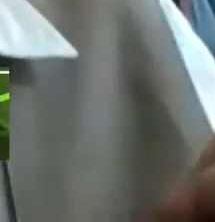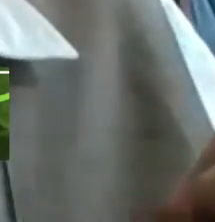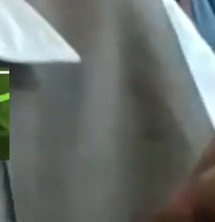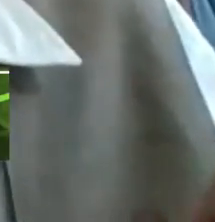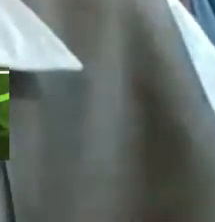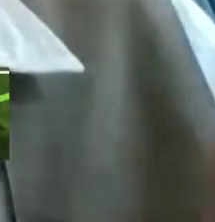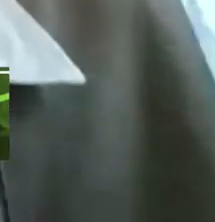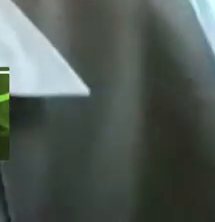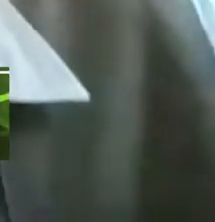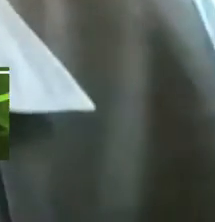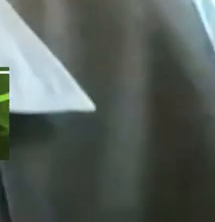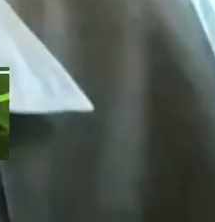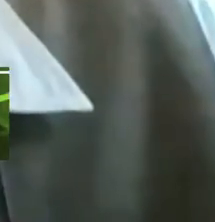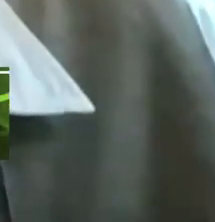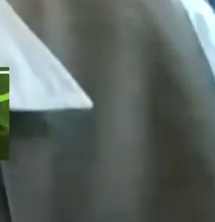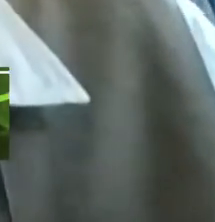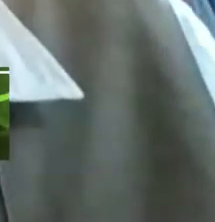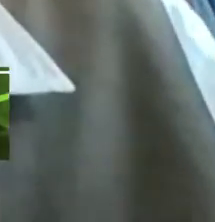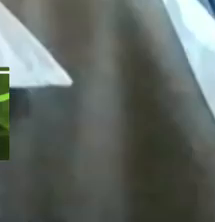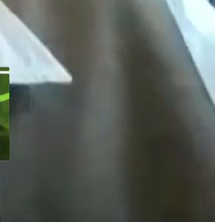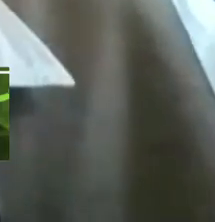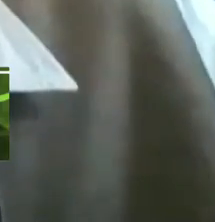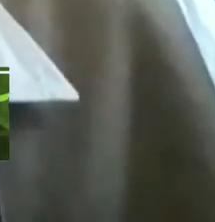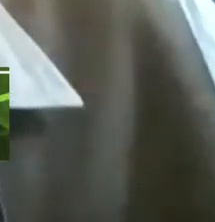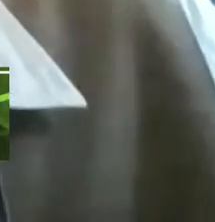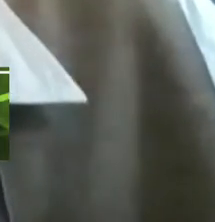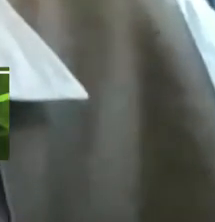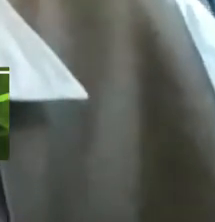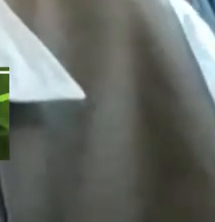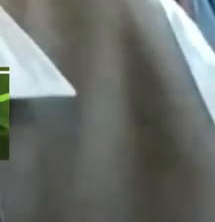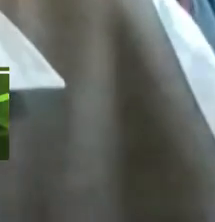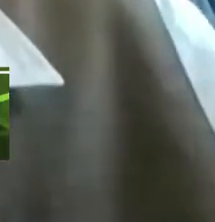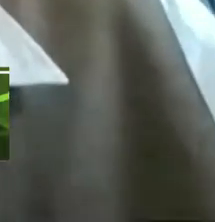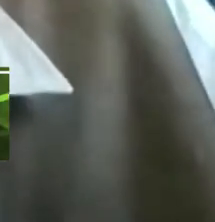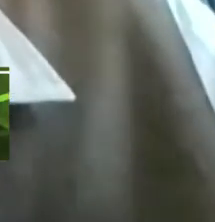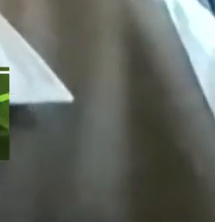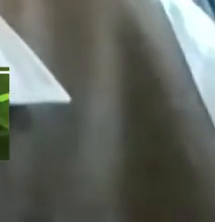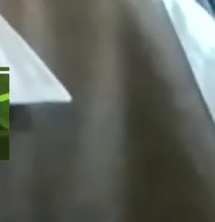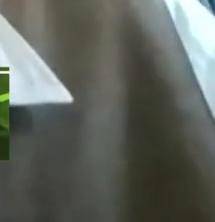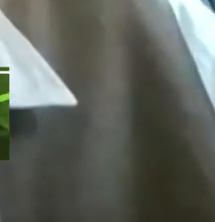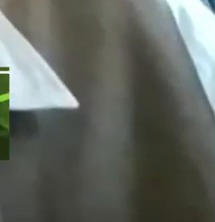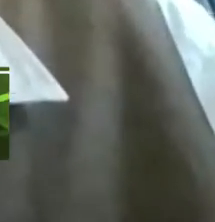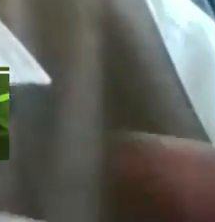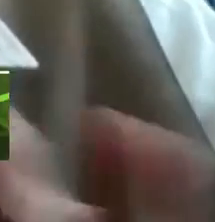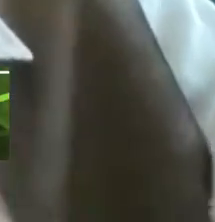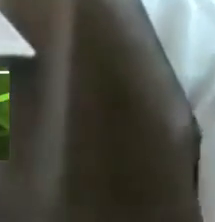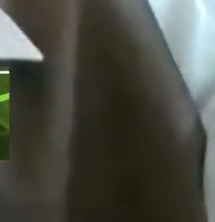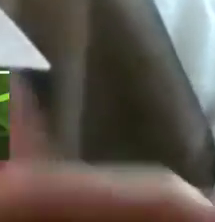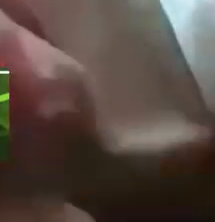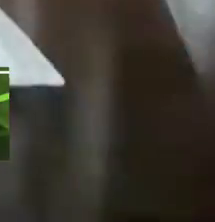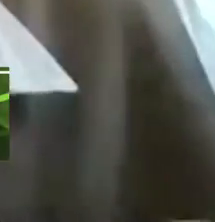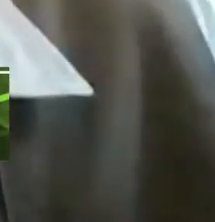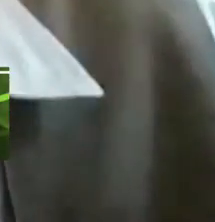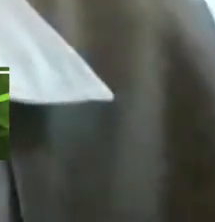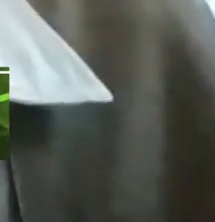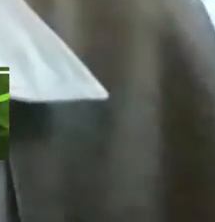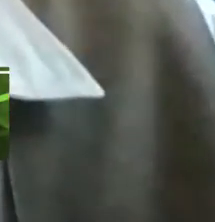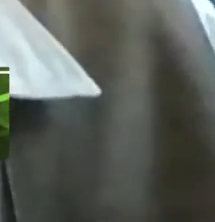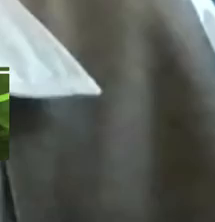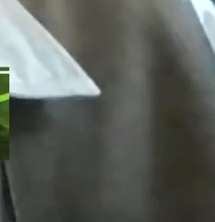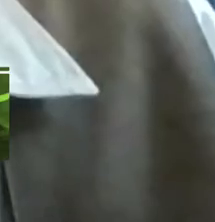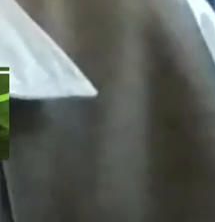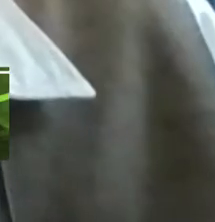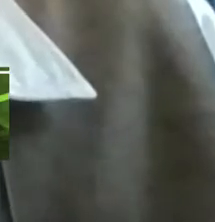qualificação pelo cumprimento das leis pelas boas audiências estaremos irmanados independente de